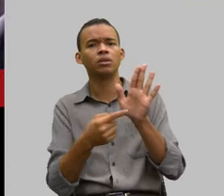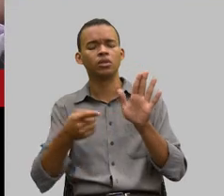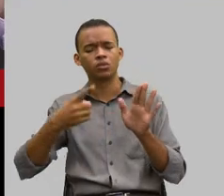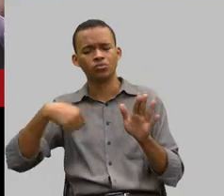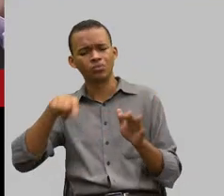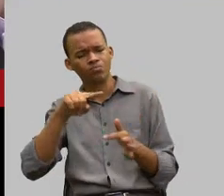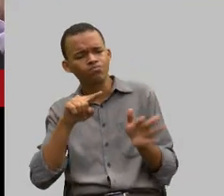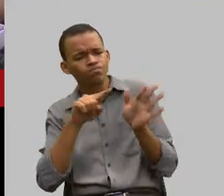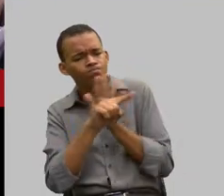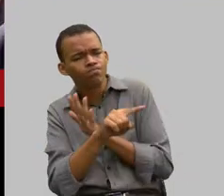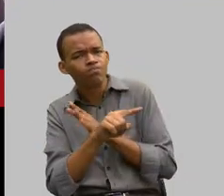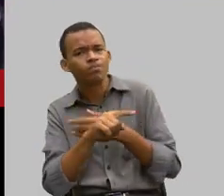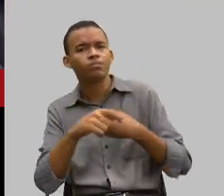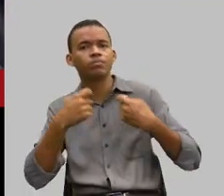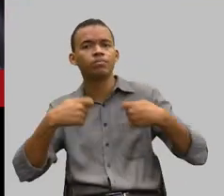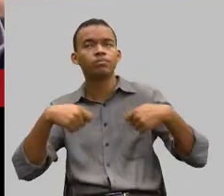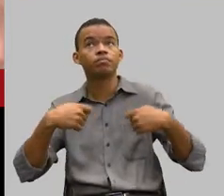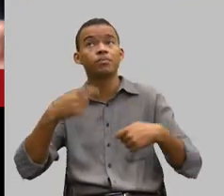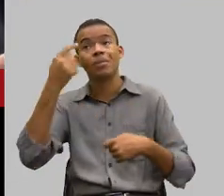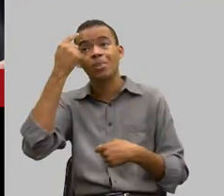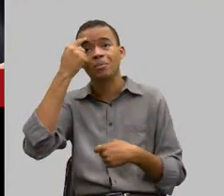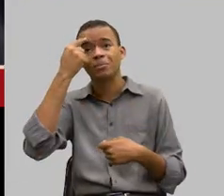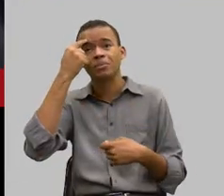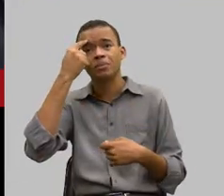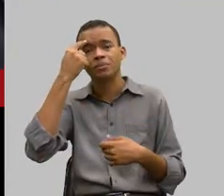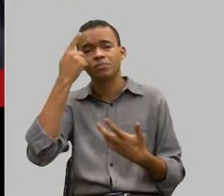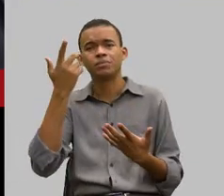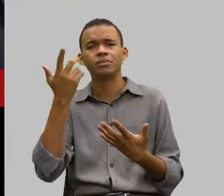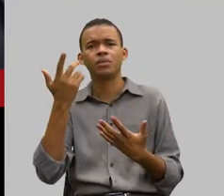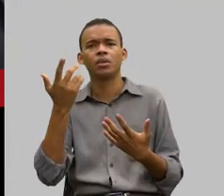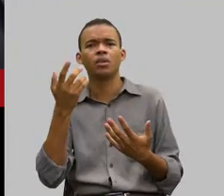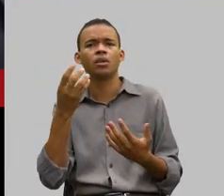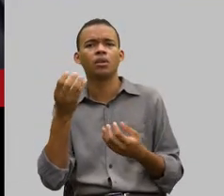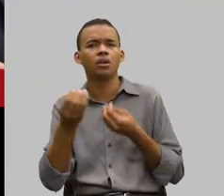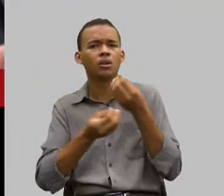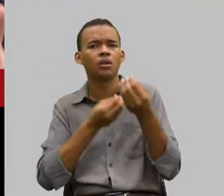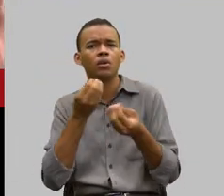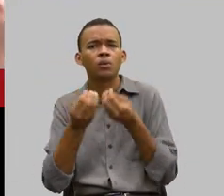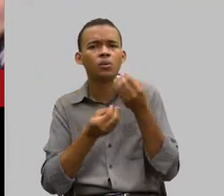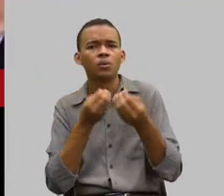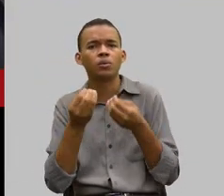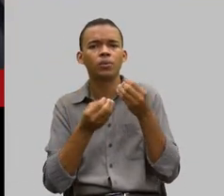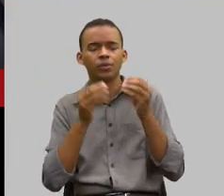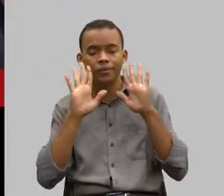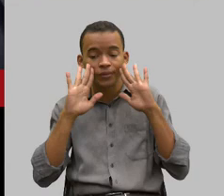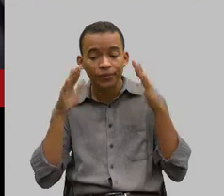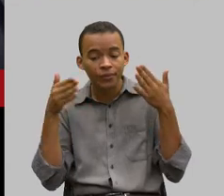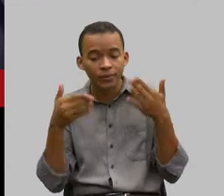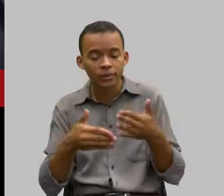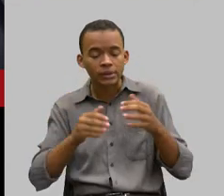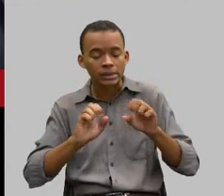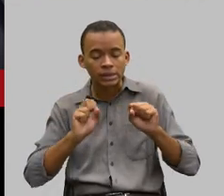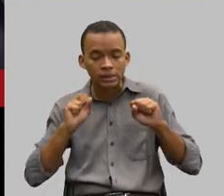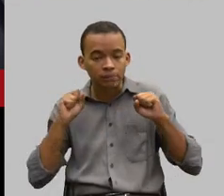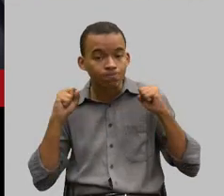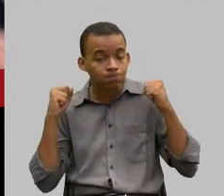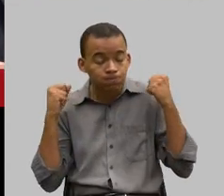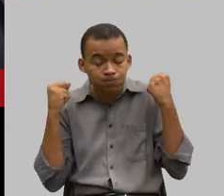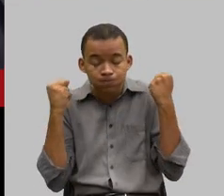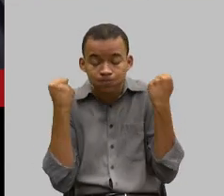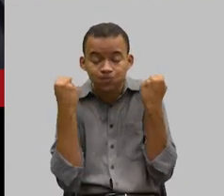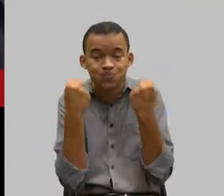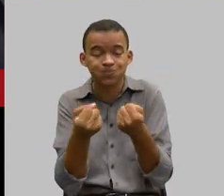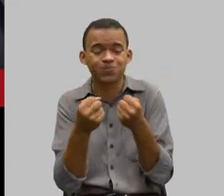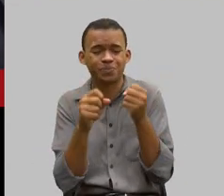tem que fazer o possível para eh para concentrar o máximo de esforço no